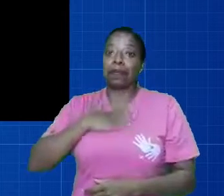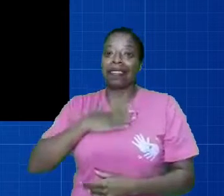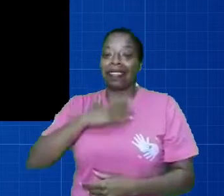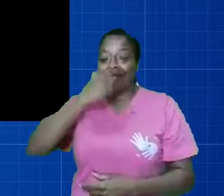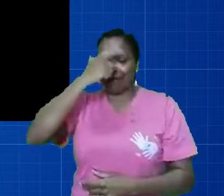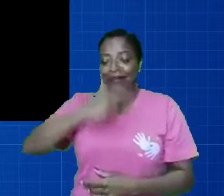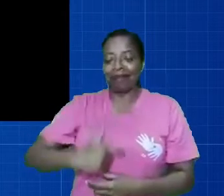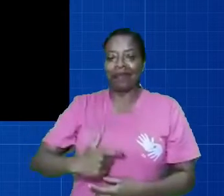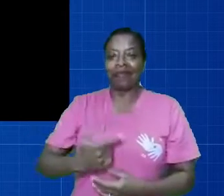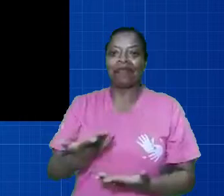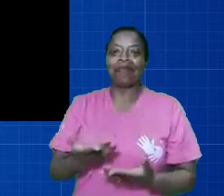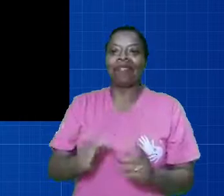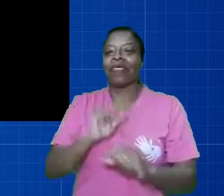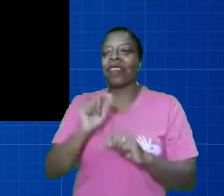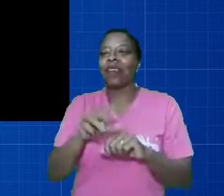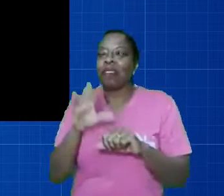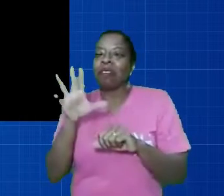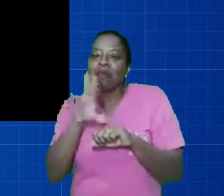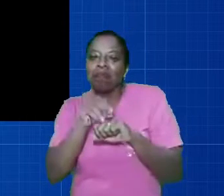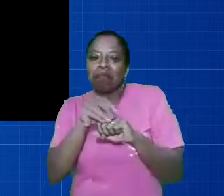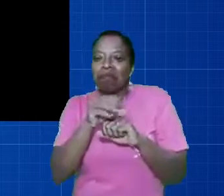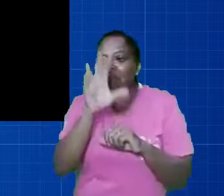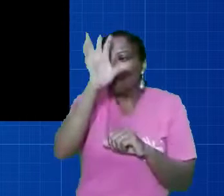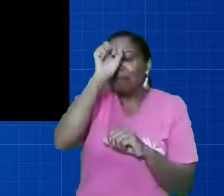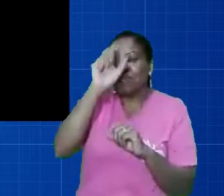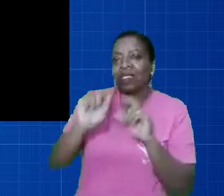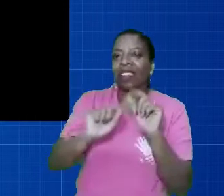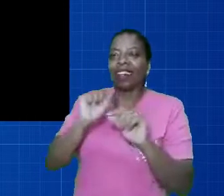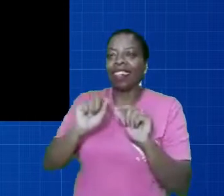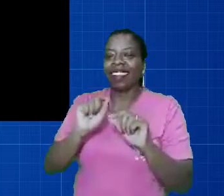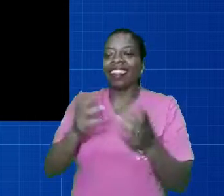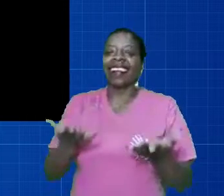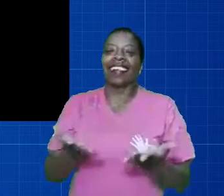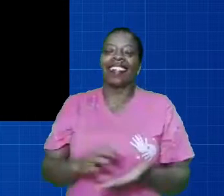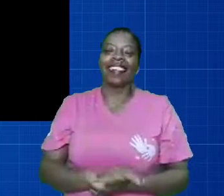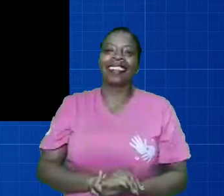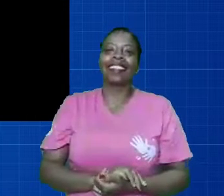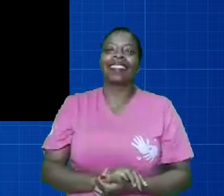né, aprender ali na educação.